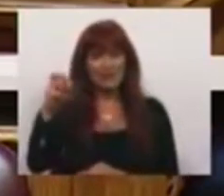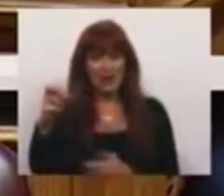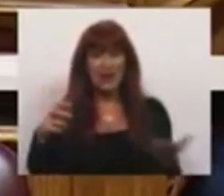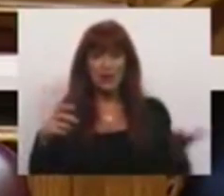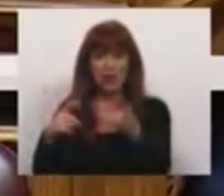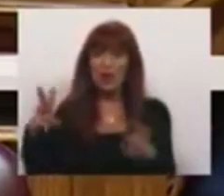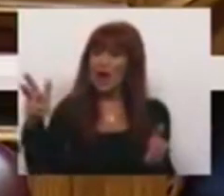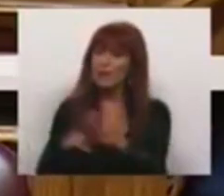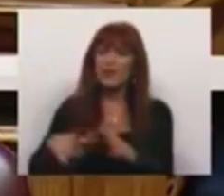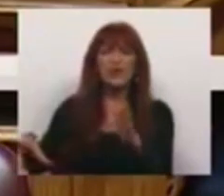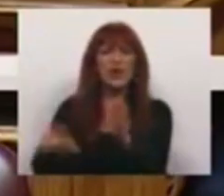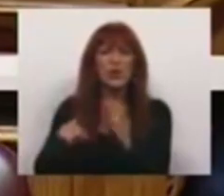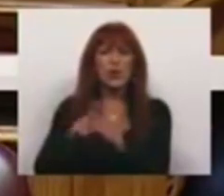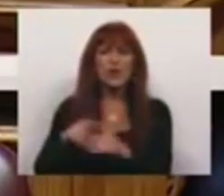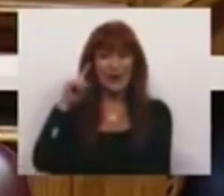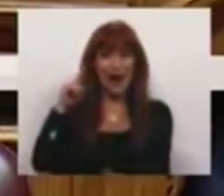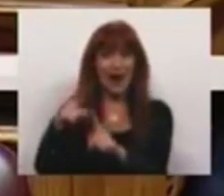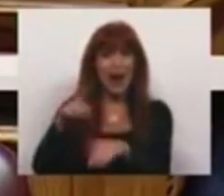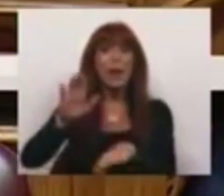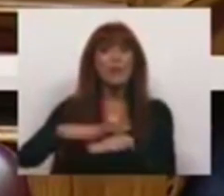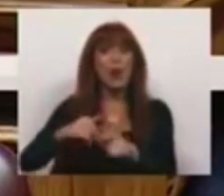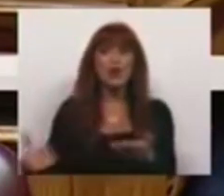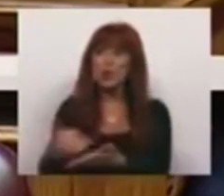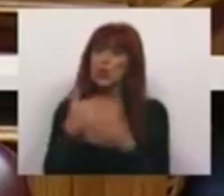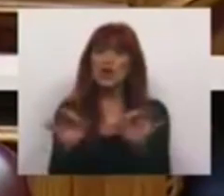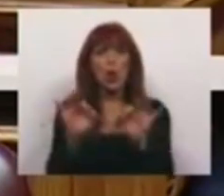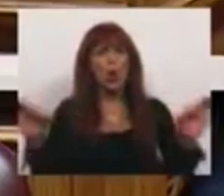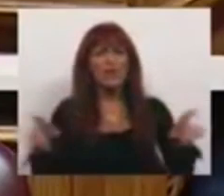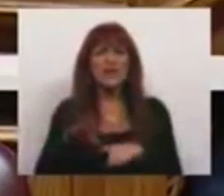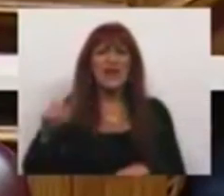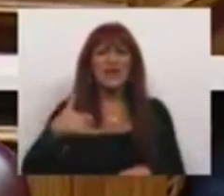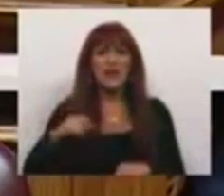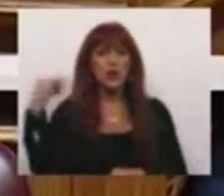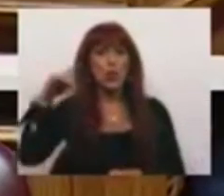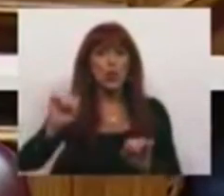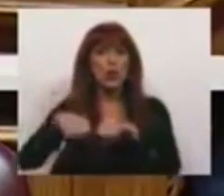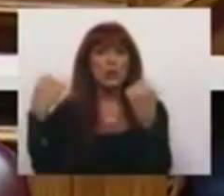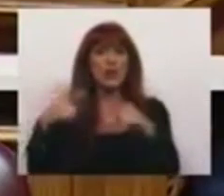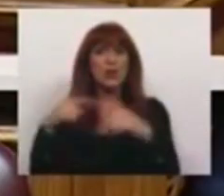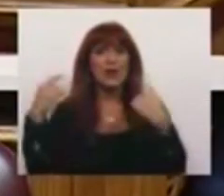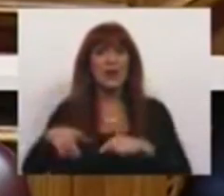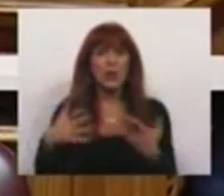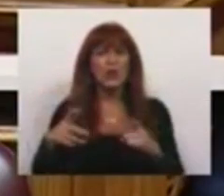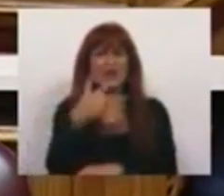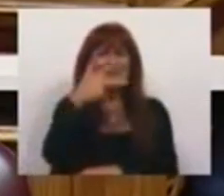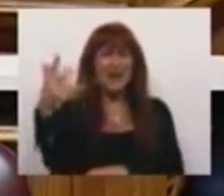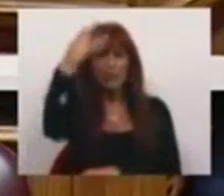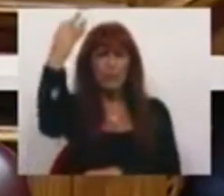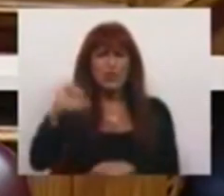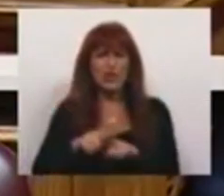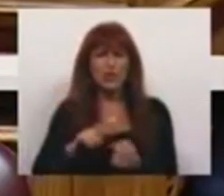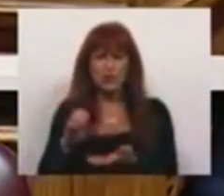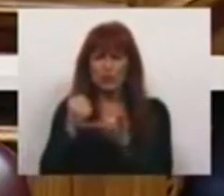Em 2003, aprovaram legislação nesse sentido e é por isso que, segundo os dados oficiais, o CDS é o único partido que depende quase 100%